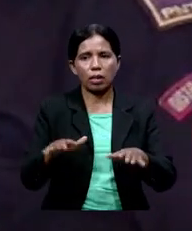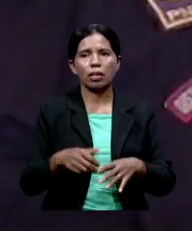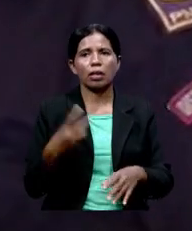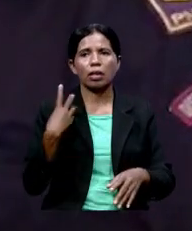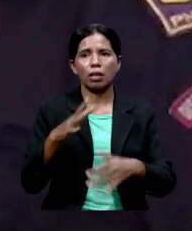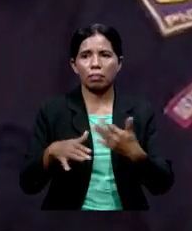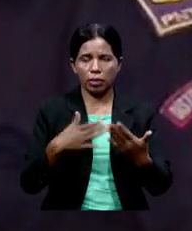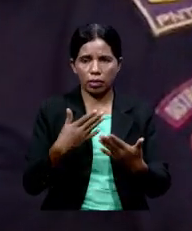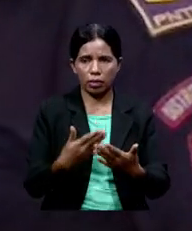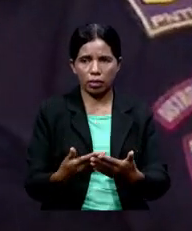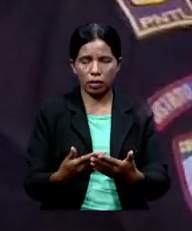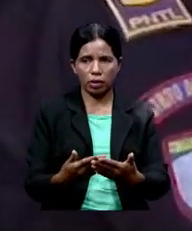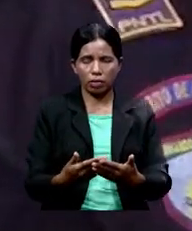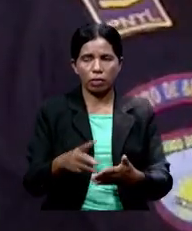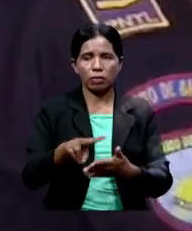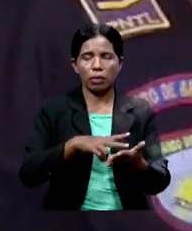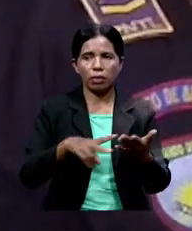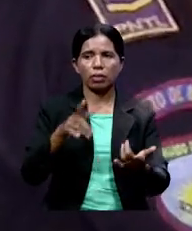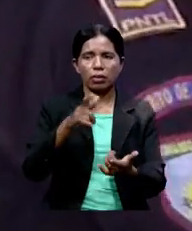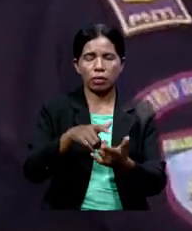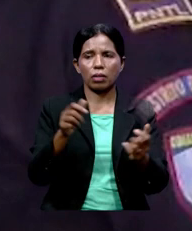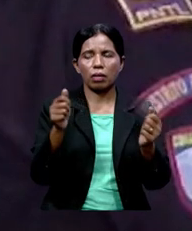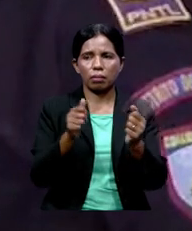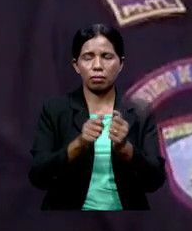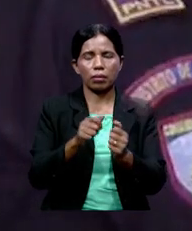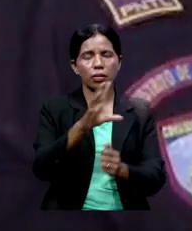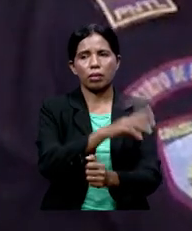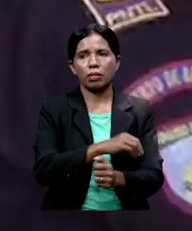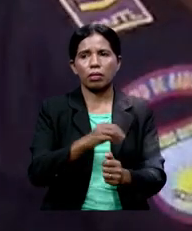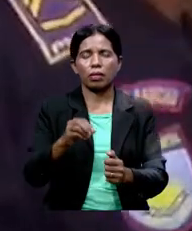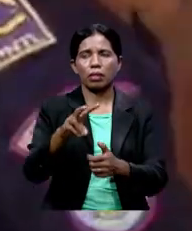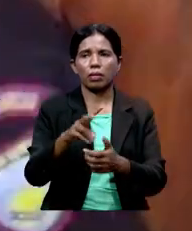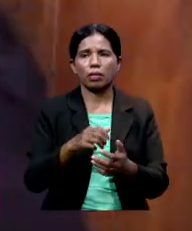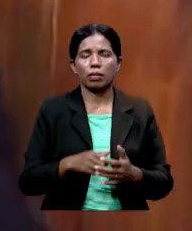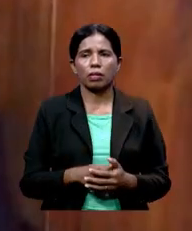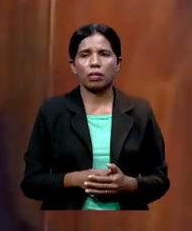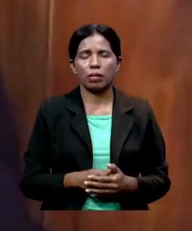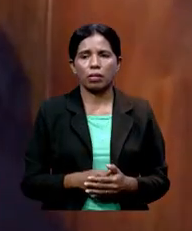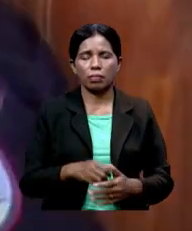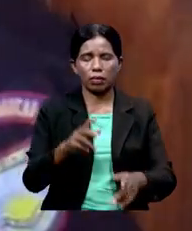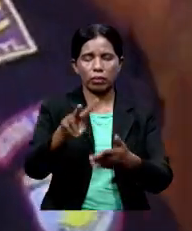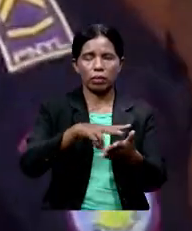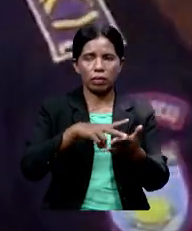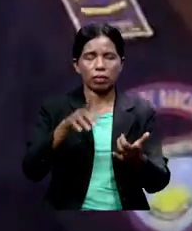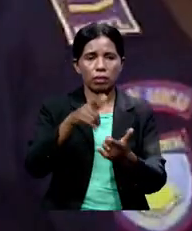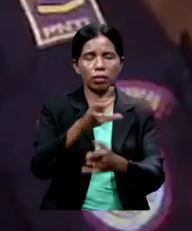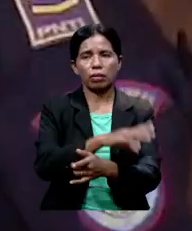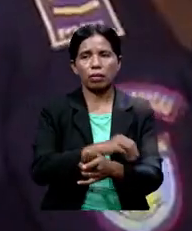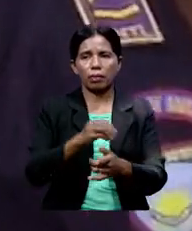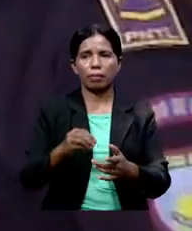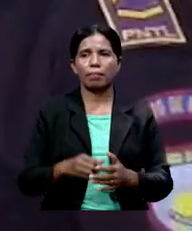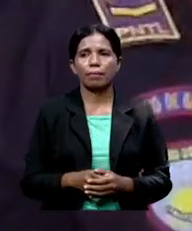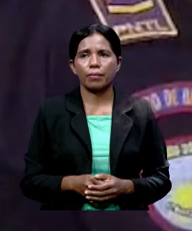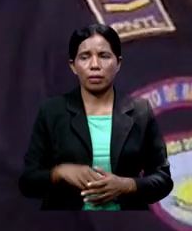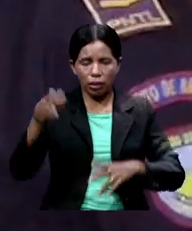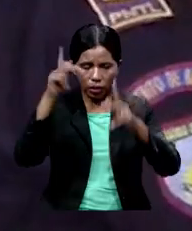caso violação sexual ne hamoto 27 caso e a san sexual ne ba minoridade ka anota e a violação